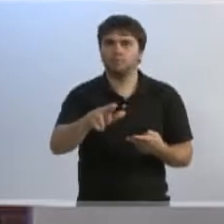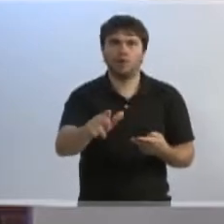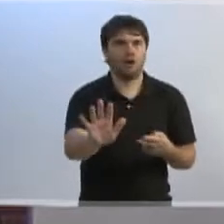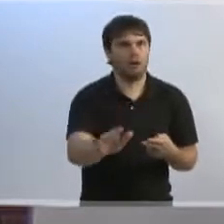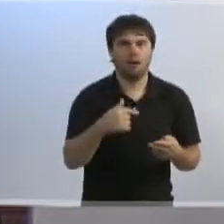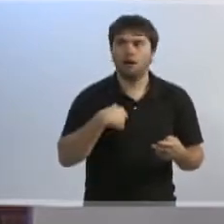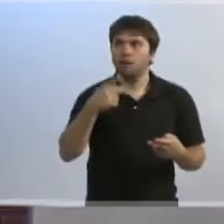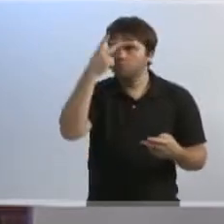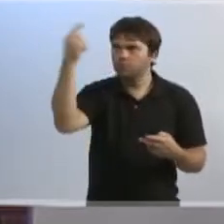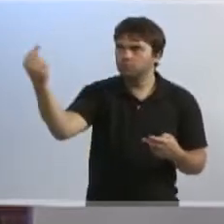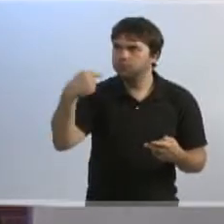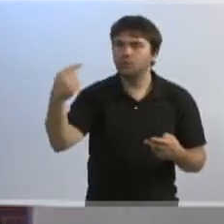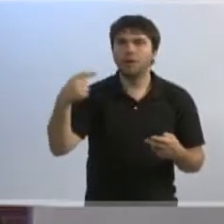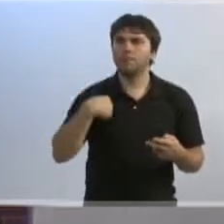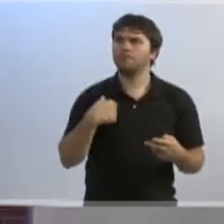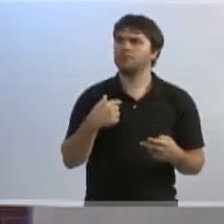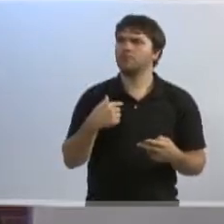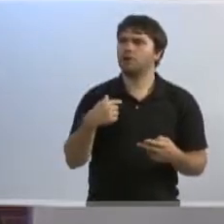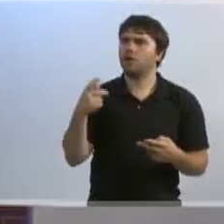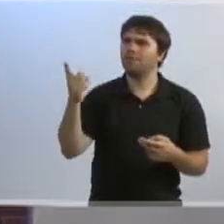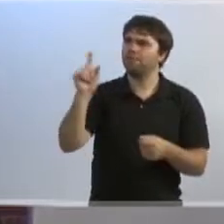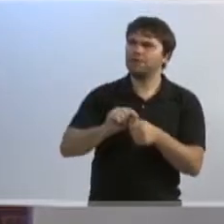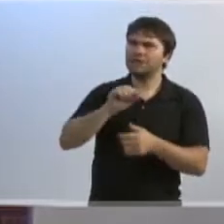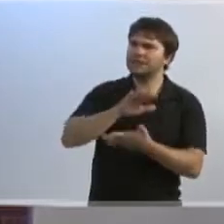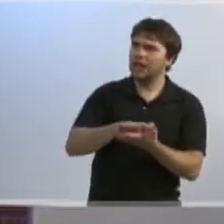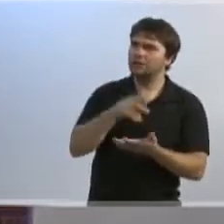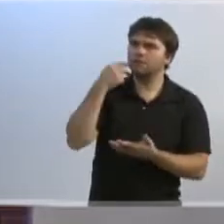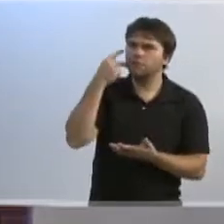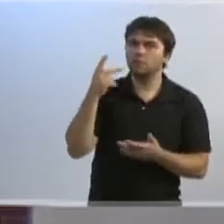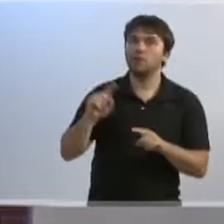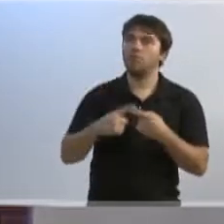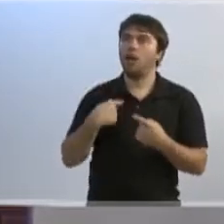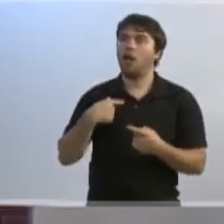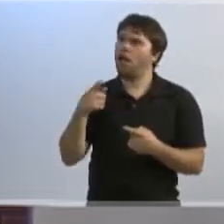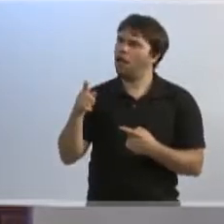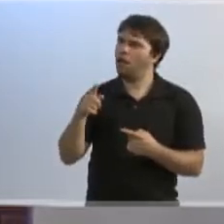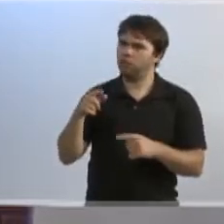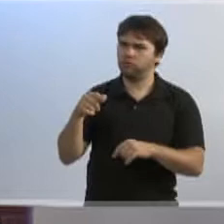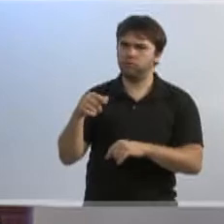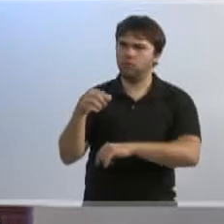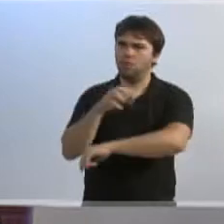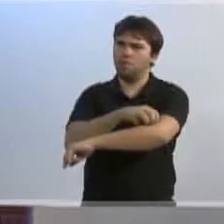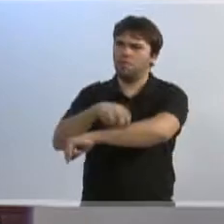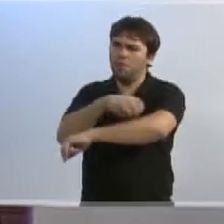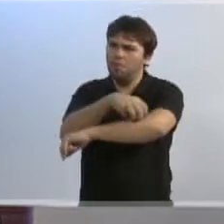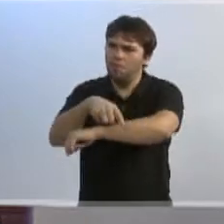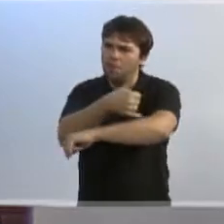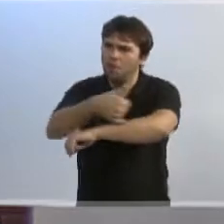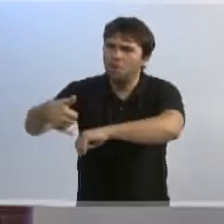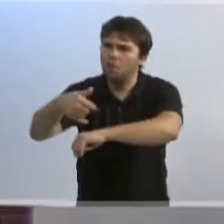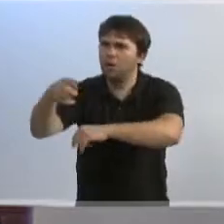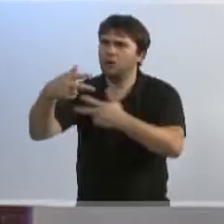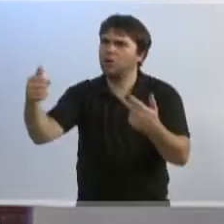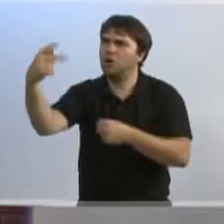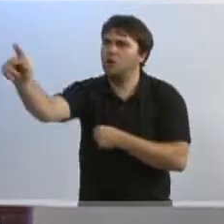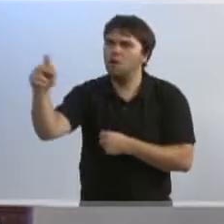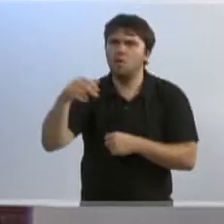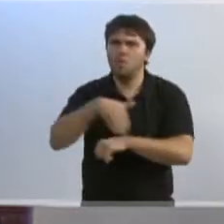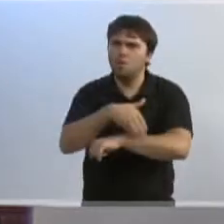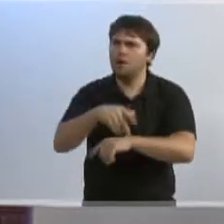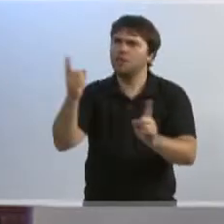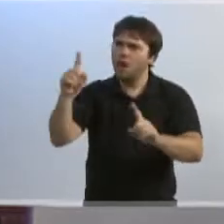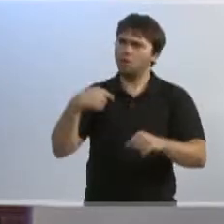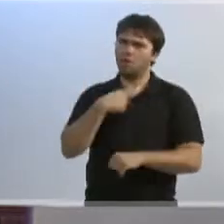quando as pessoas... Ah, mas o vereador não fez nada aqui, não calçou a minha rua. Óbvio que não calcei a sua rua, porque não é minha obrigação calçar a sua rua. A minha